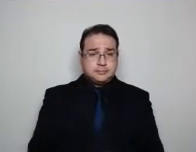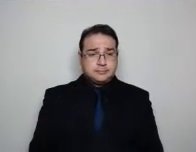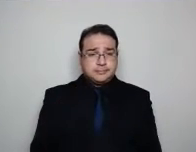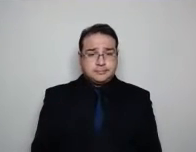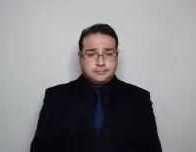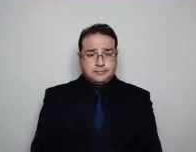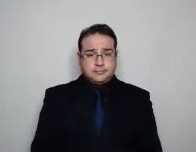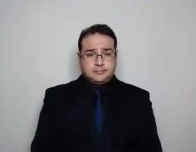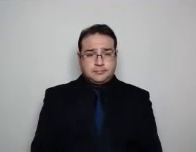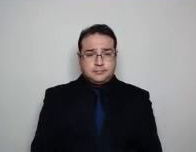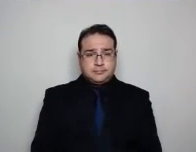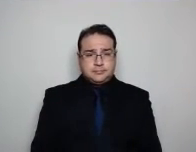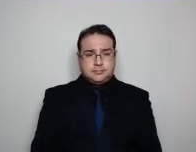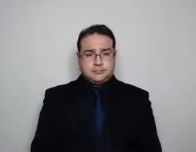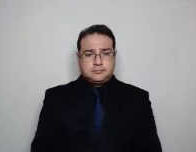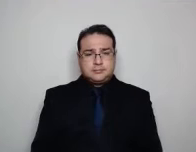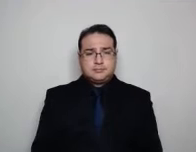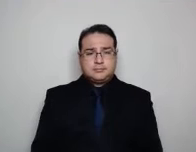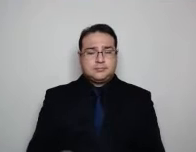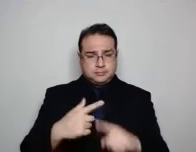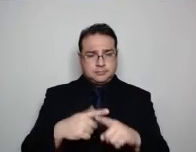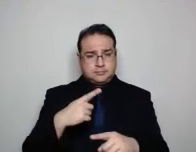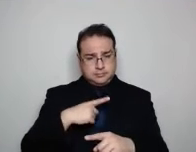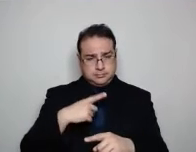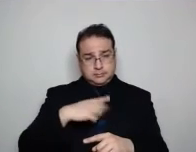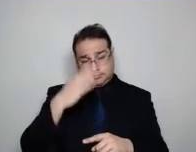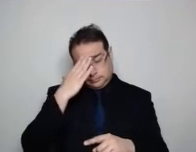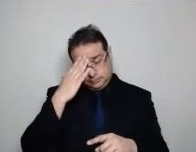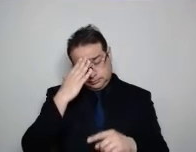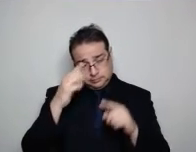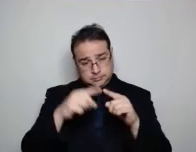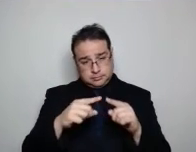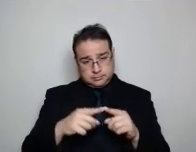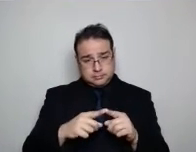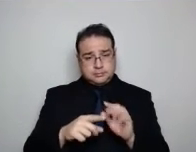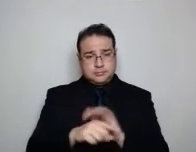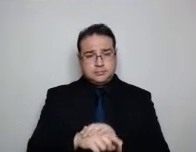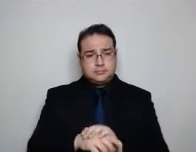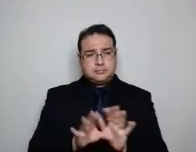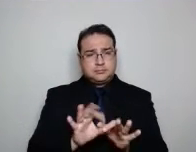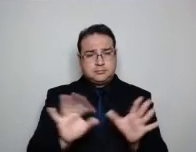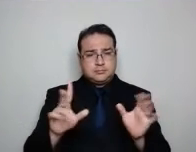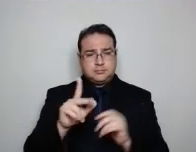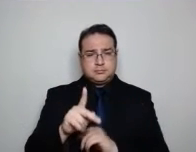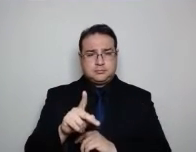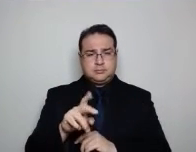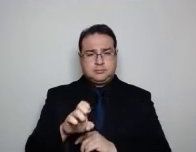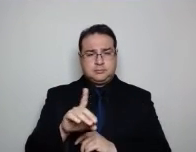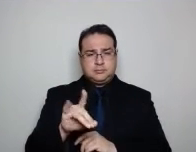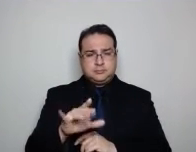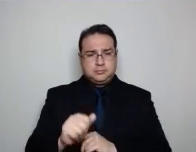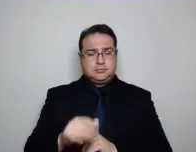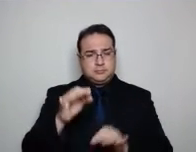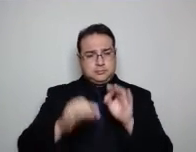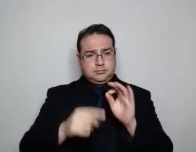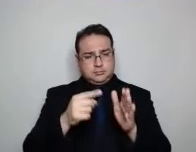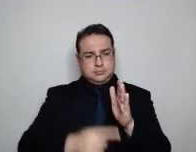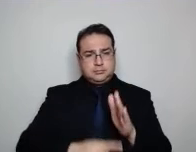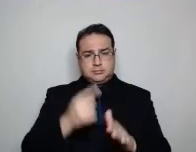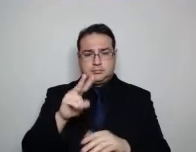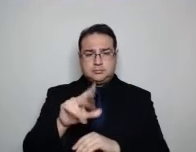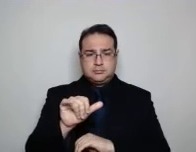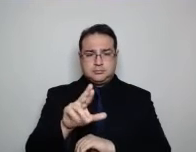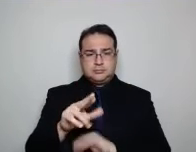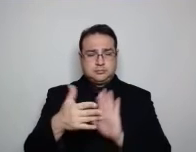Uma vez que houve o reconhecimento da litispendência pela juíza da primeira vara, onde foi proposta